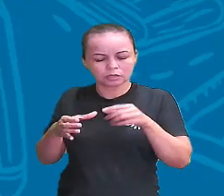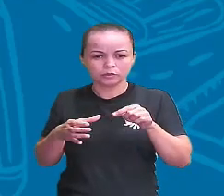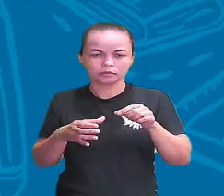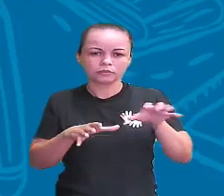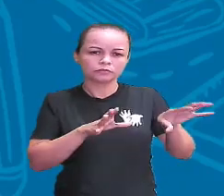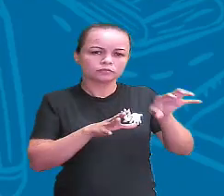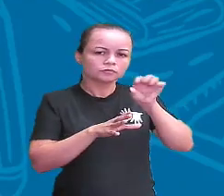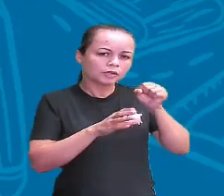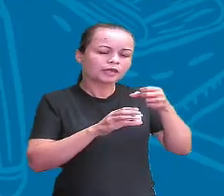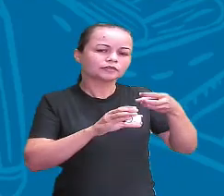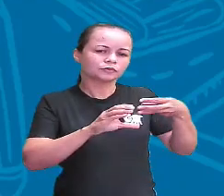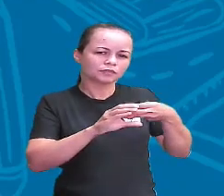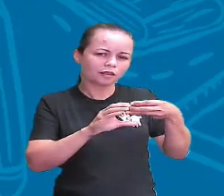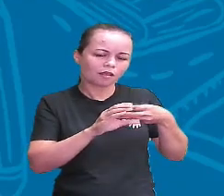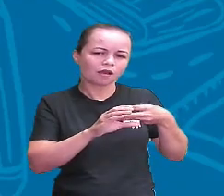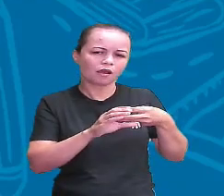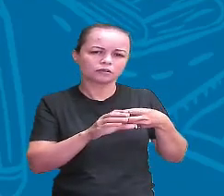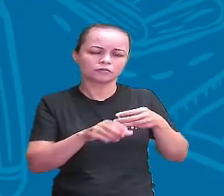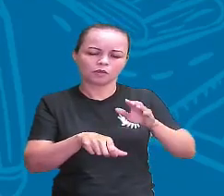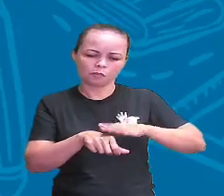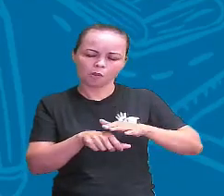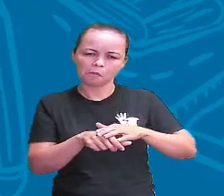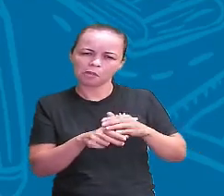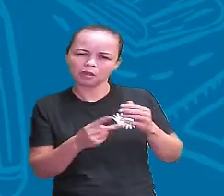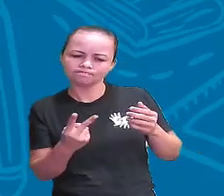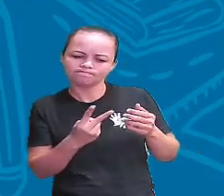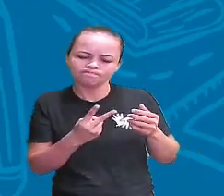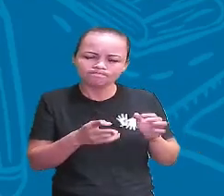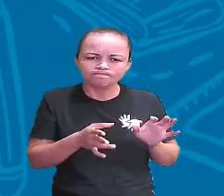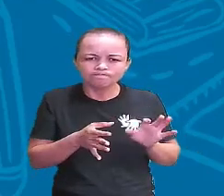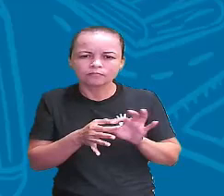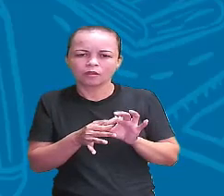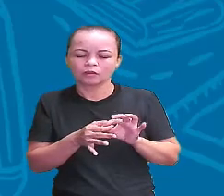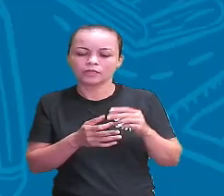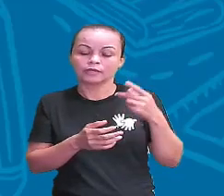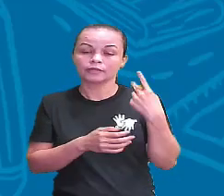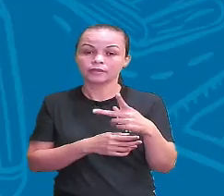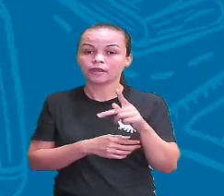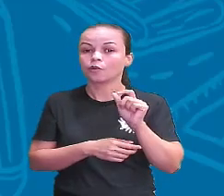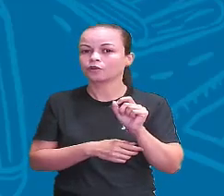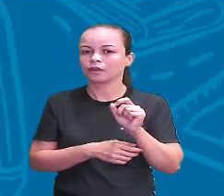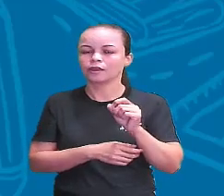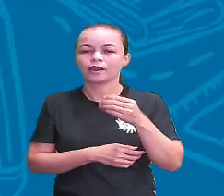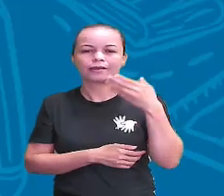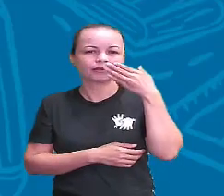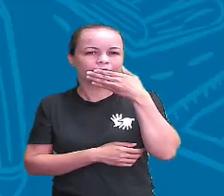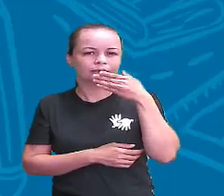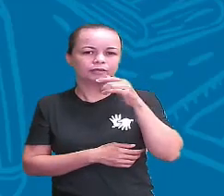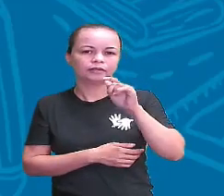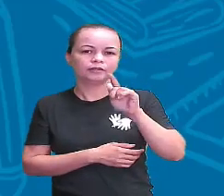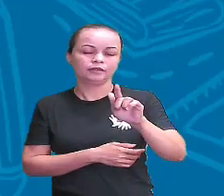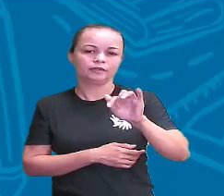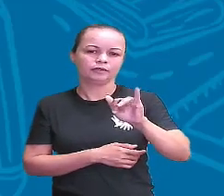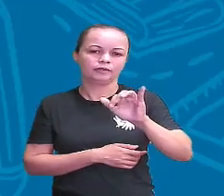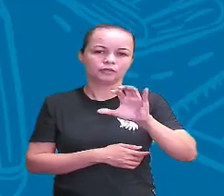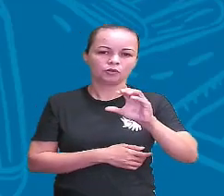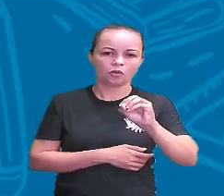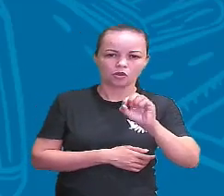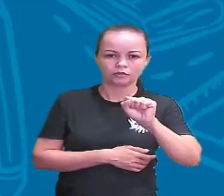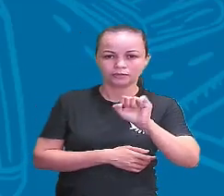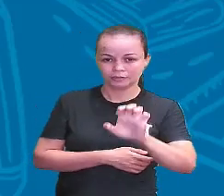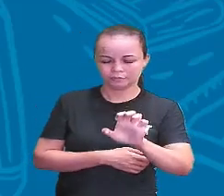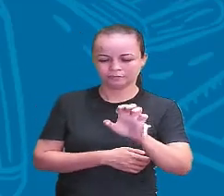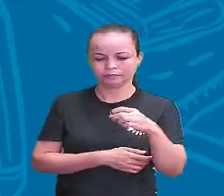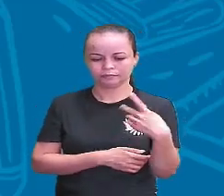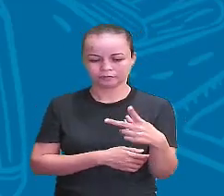respiração celular, há um momento em comum entre elas, que é a glicólise, ou seja, a quebra desse açúcar. Lembrando que essa